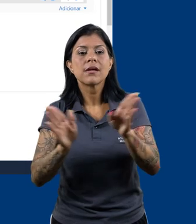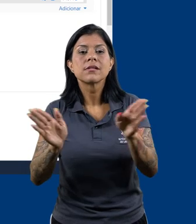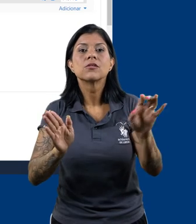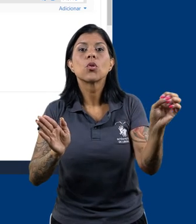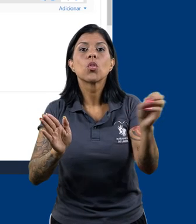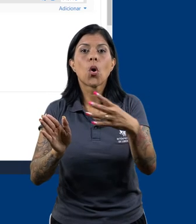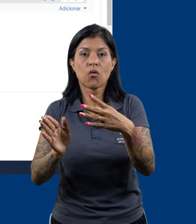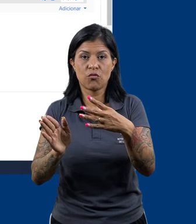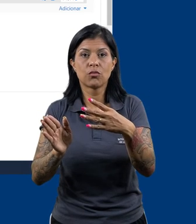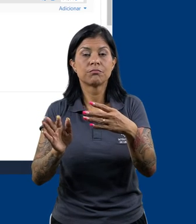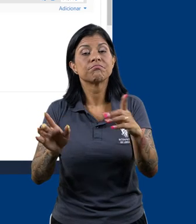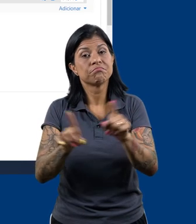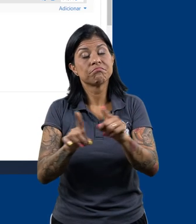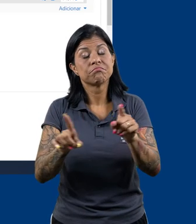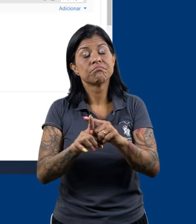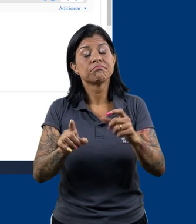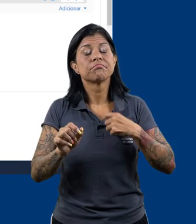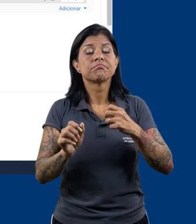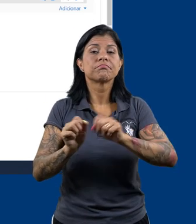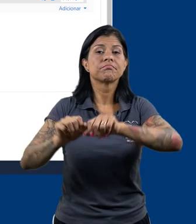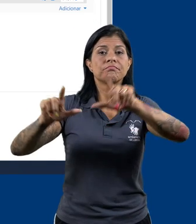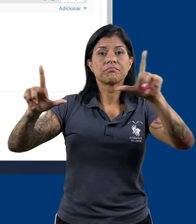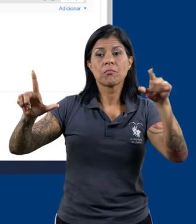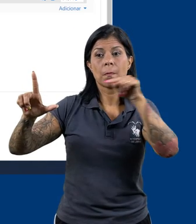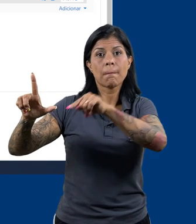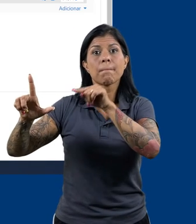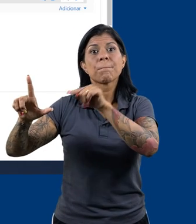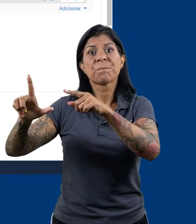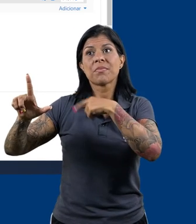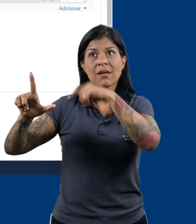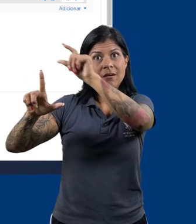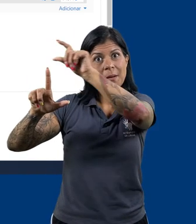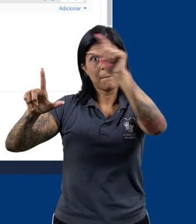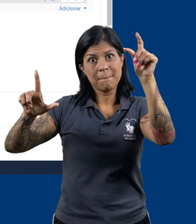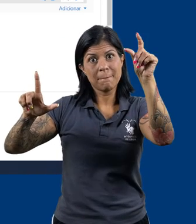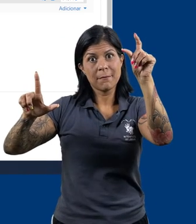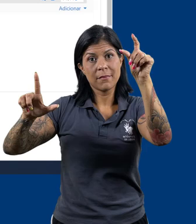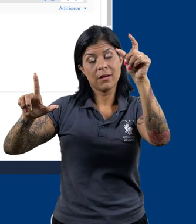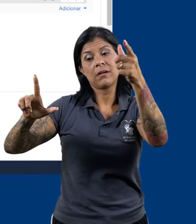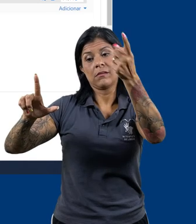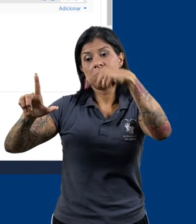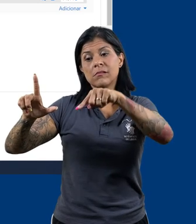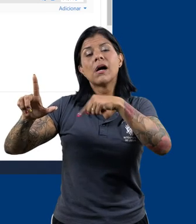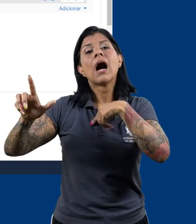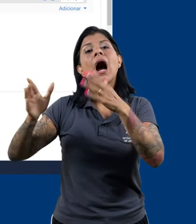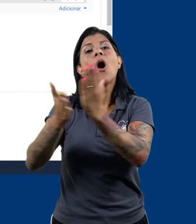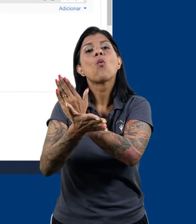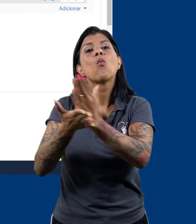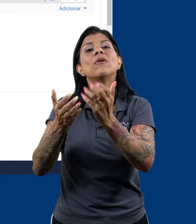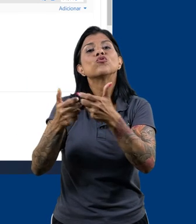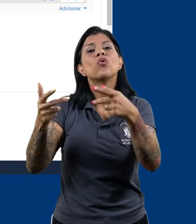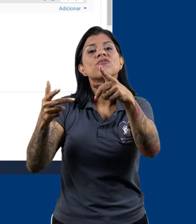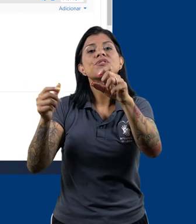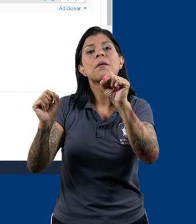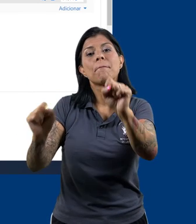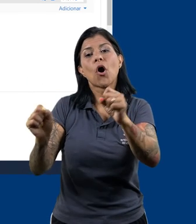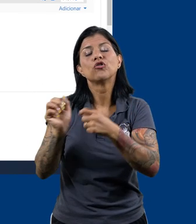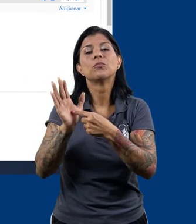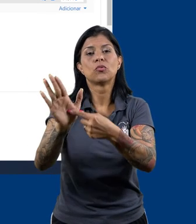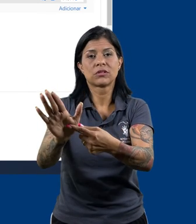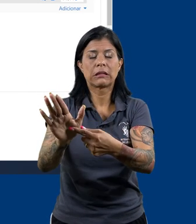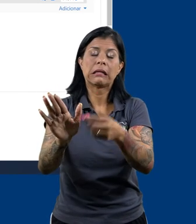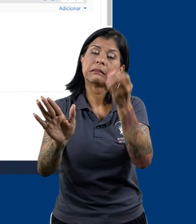temos acesso a uma nova página que contém uma pré-visualização da questão, bem como algumas